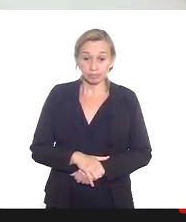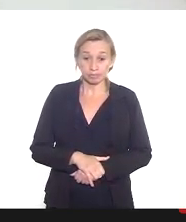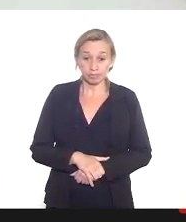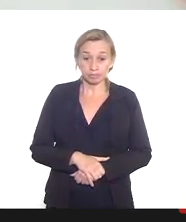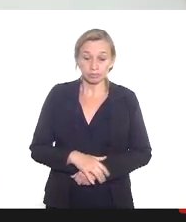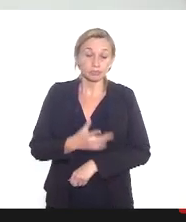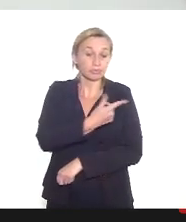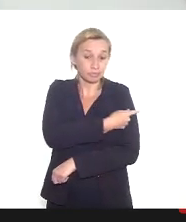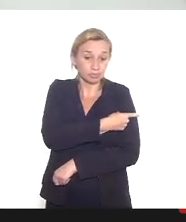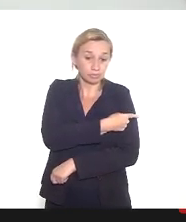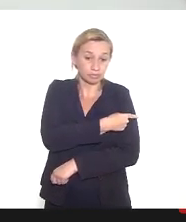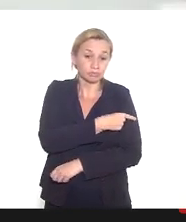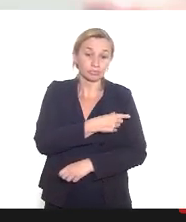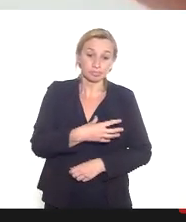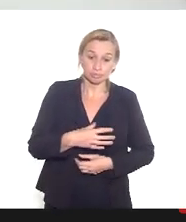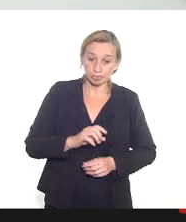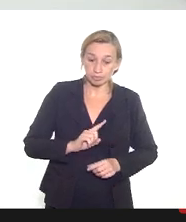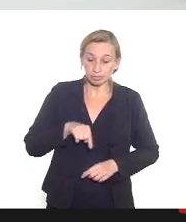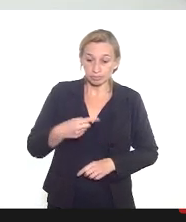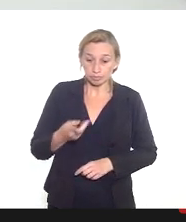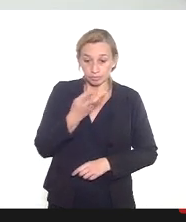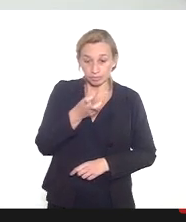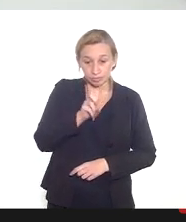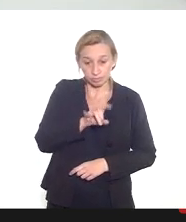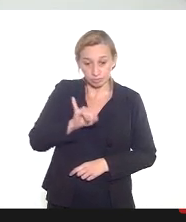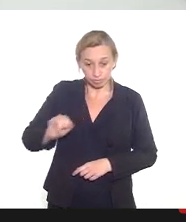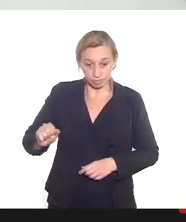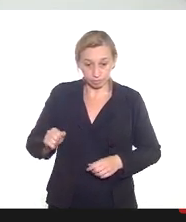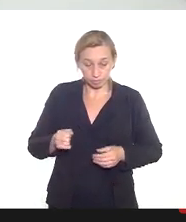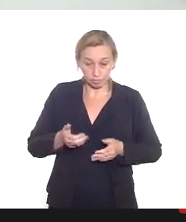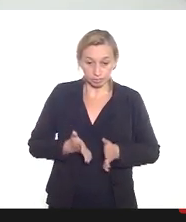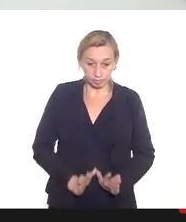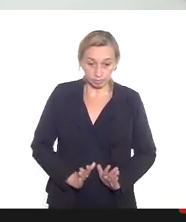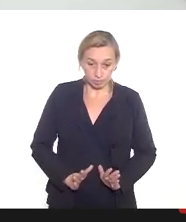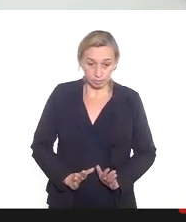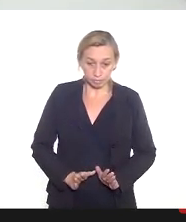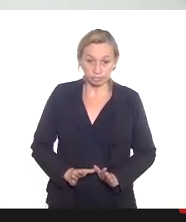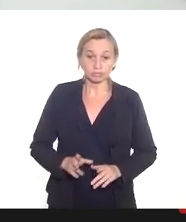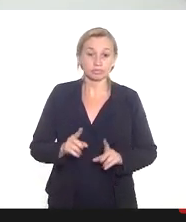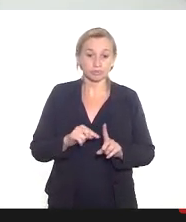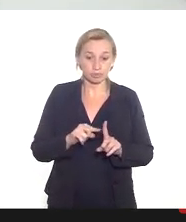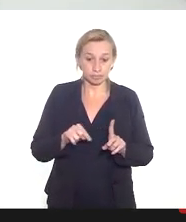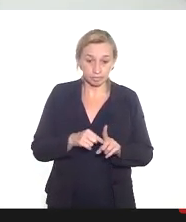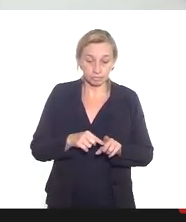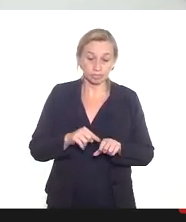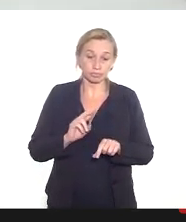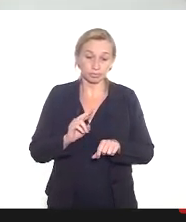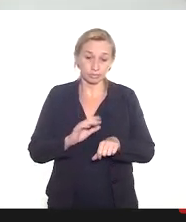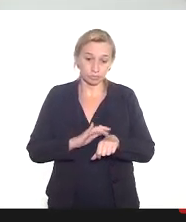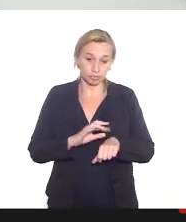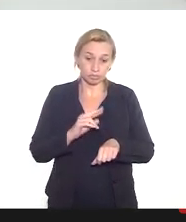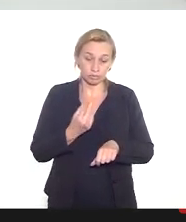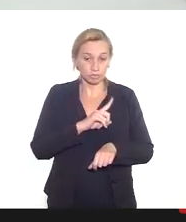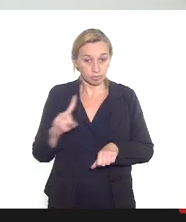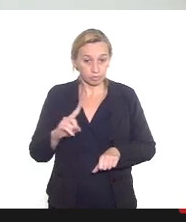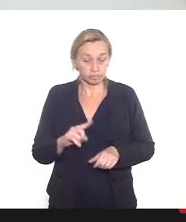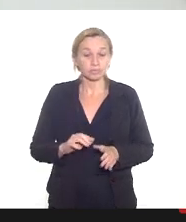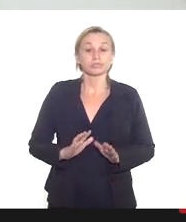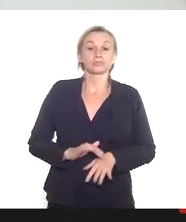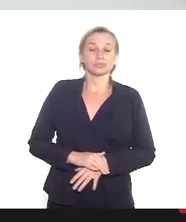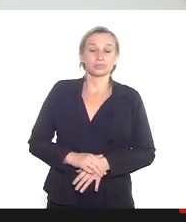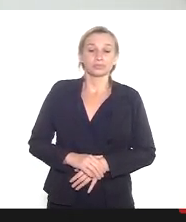vacinação de puérperas de gestante com e sem comunidade né eu não contra indicando essa questão é a